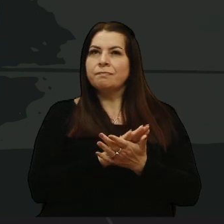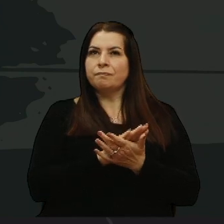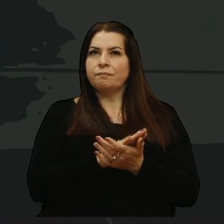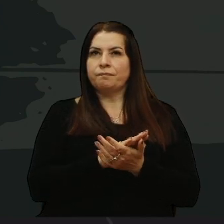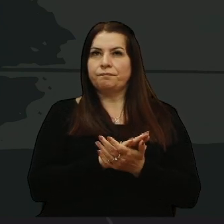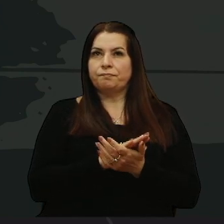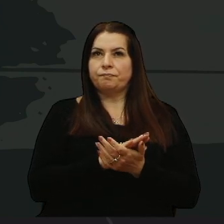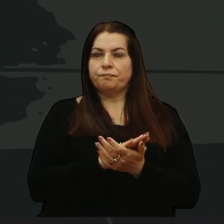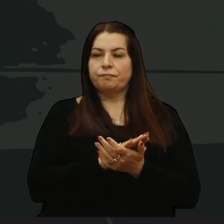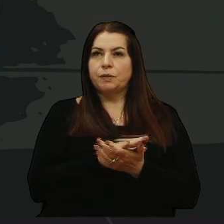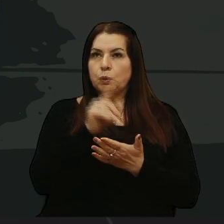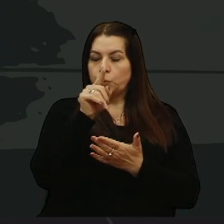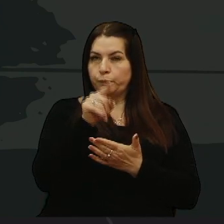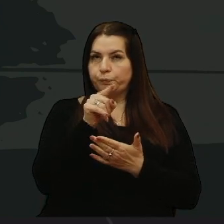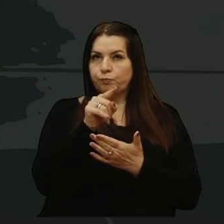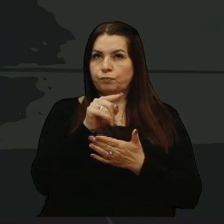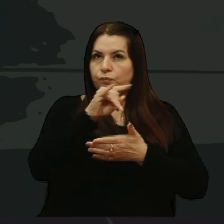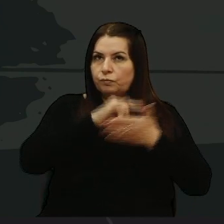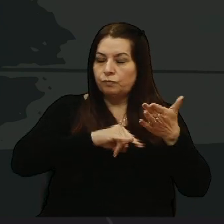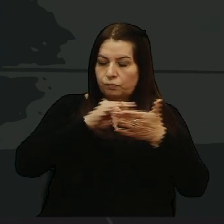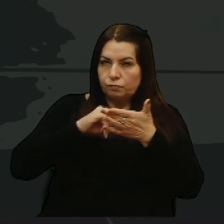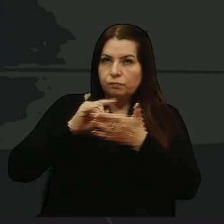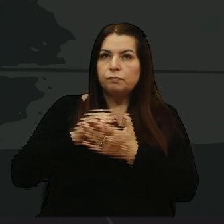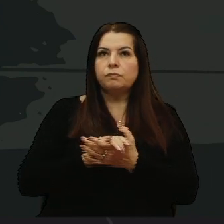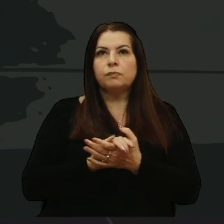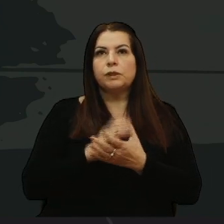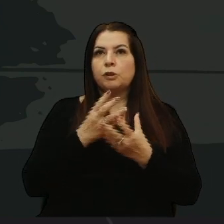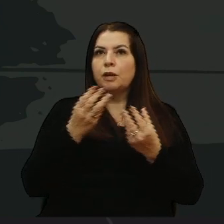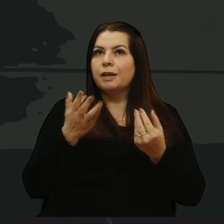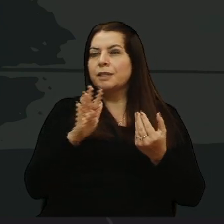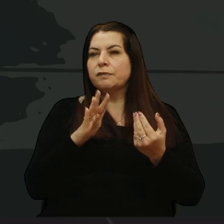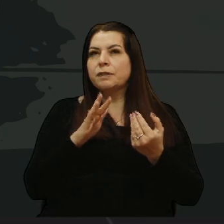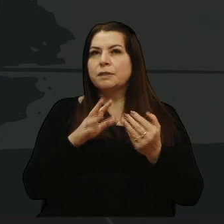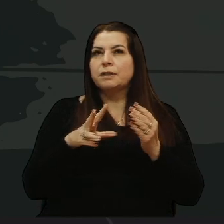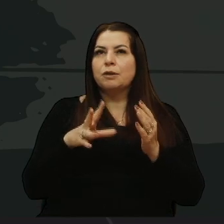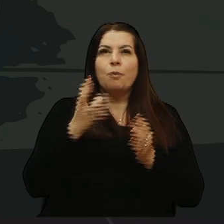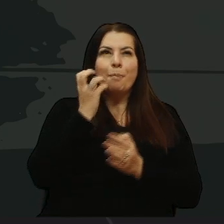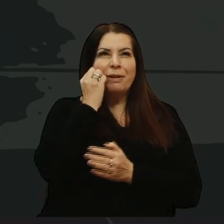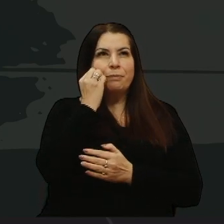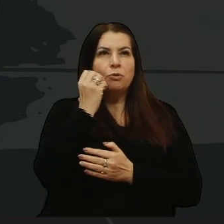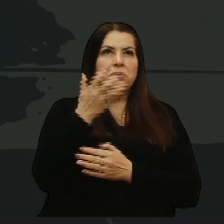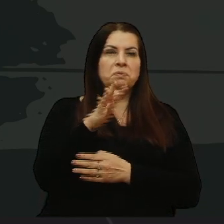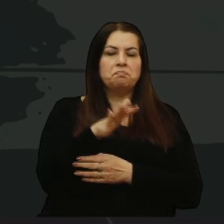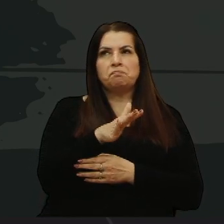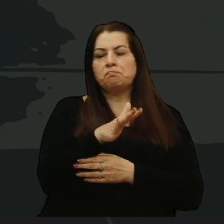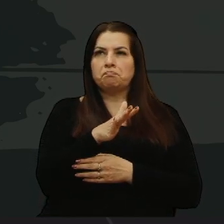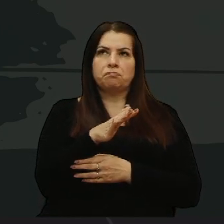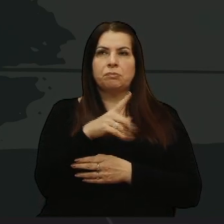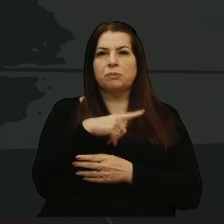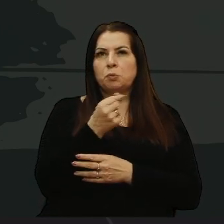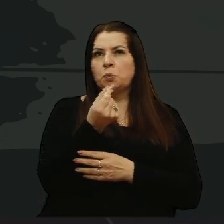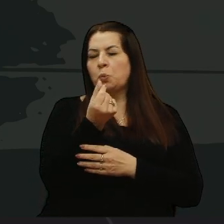mas com estes documentos, muitas vezes um patrimônio que custa em torno de